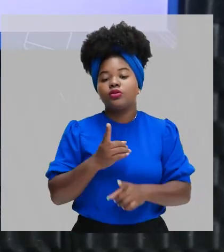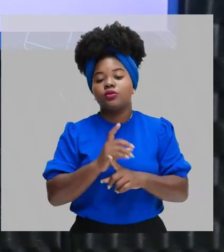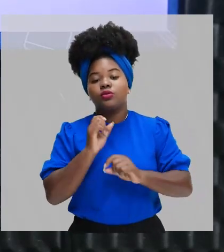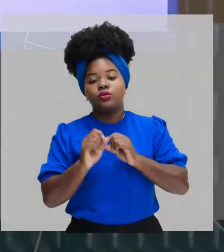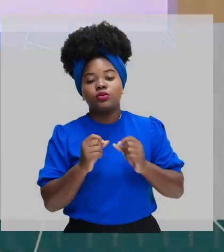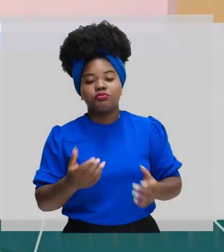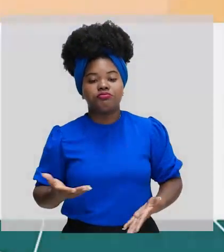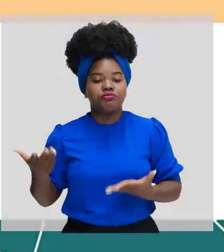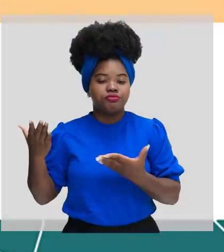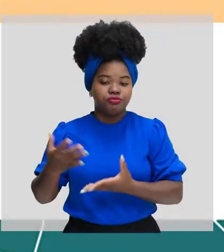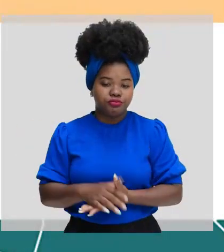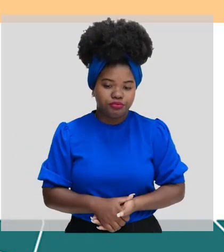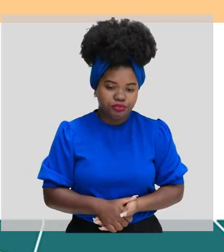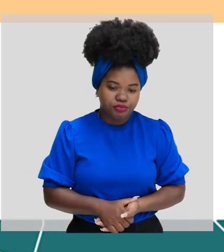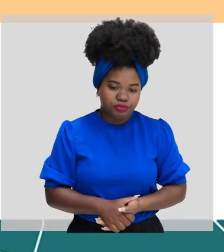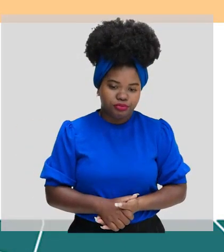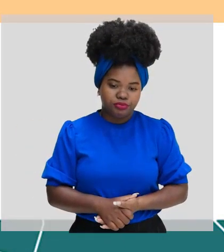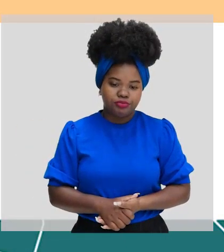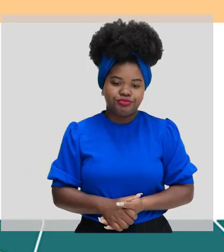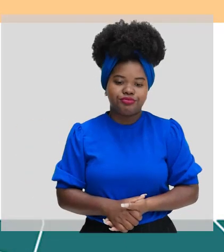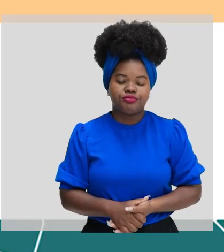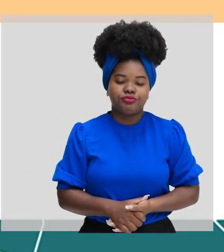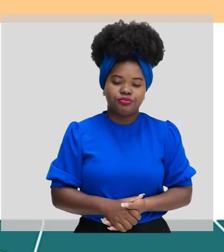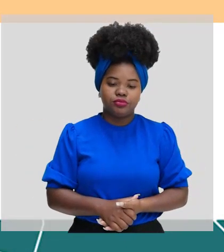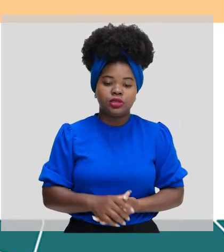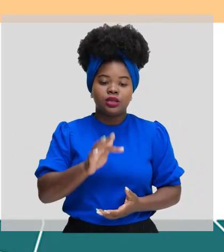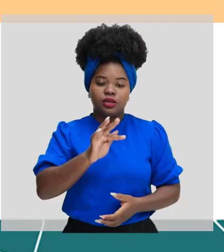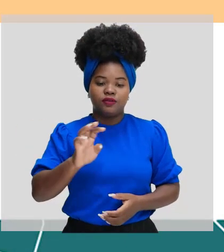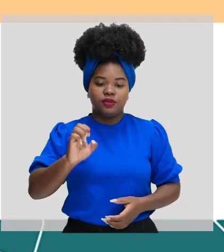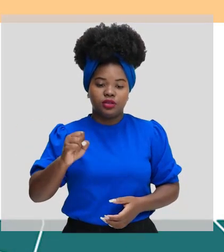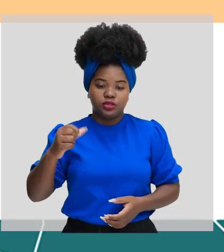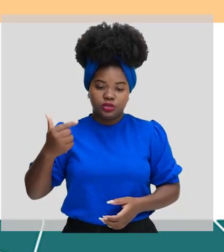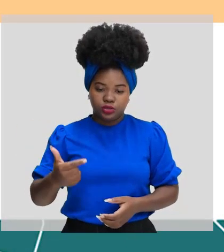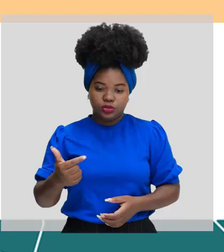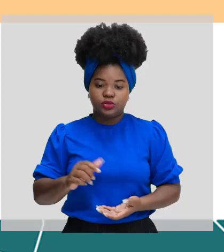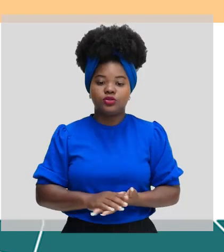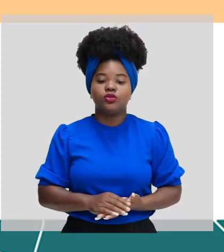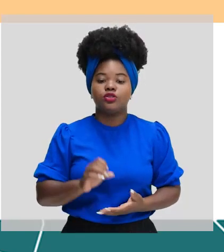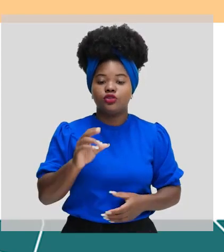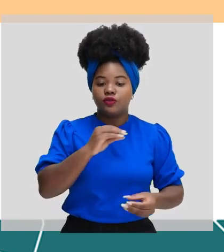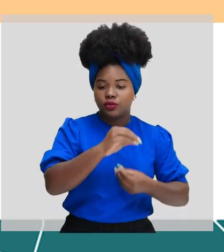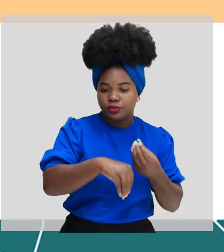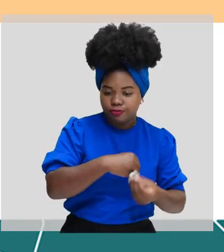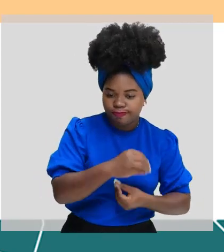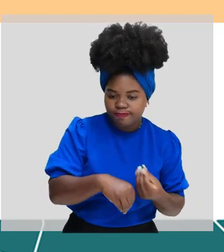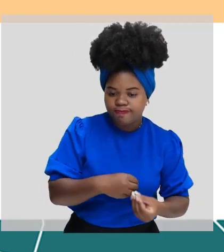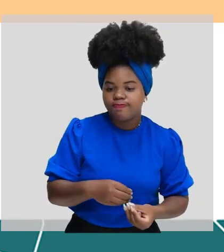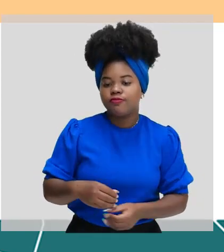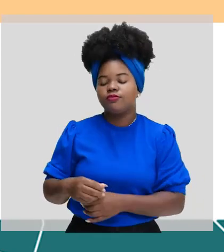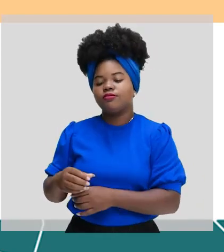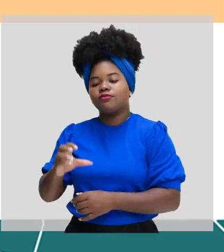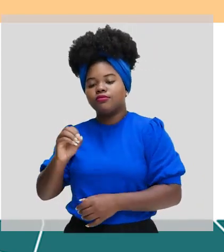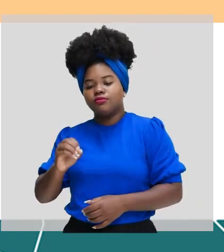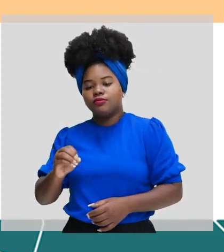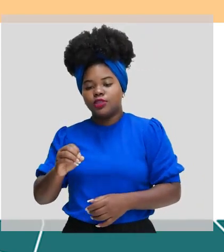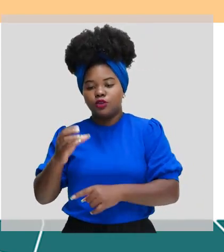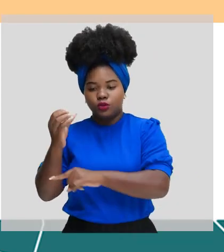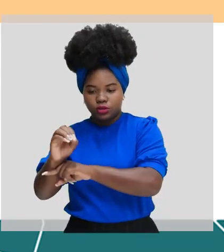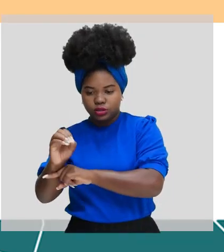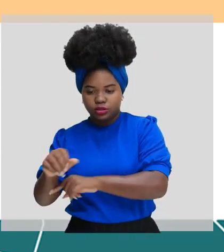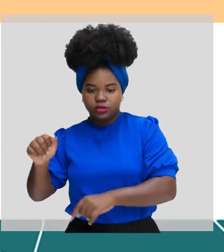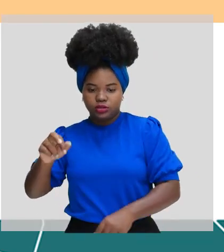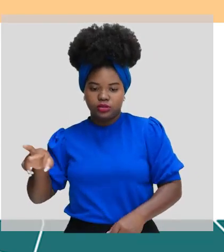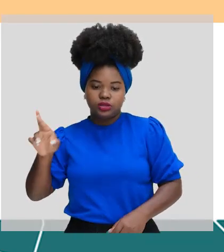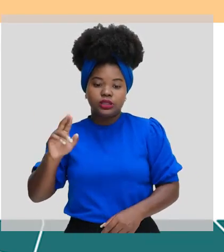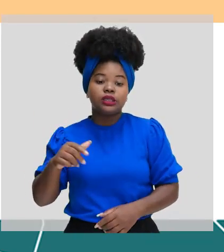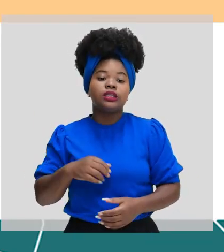só, a pirita só vai reagir com o oxigênio do ar. Com isso, sobrará certa quantidade